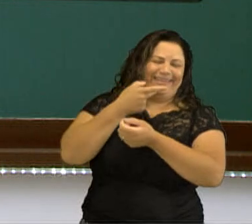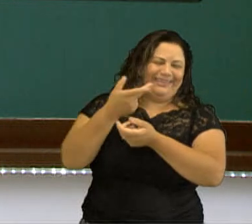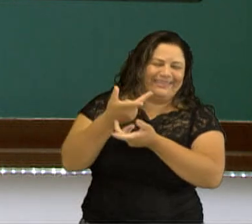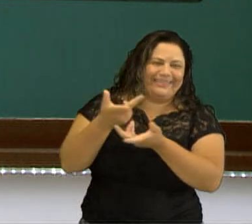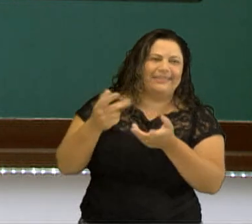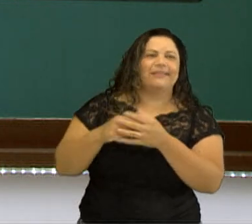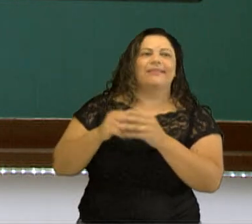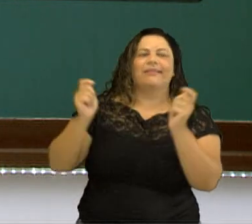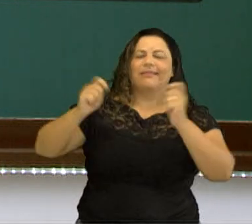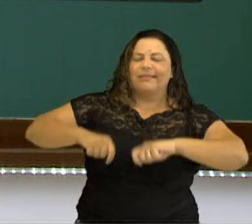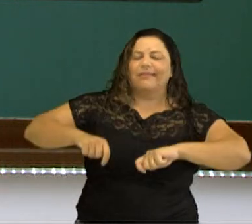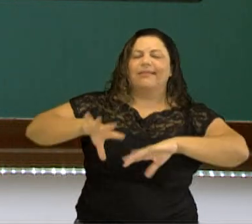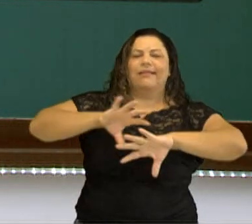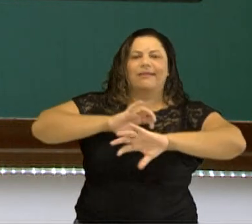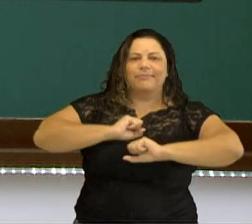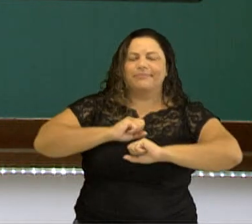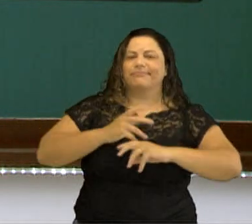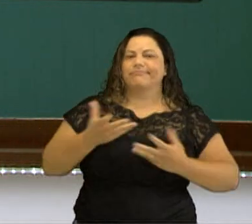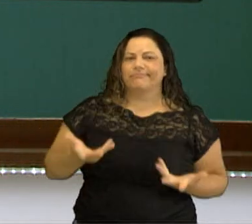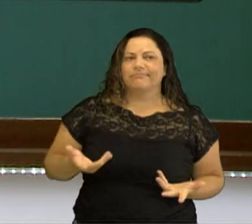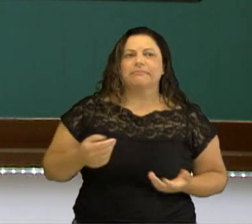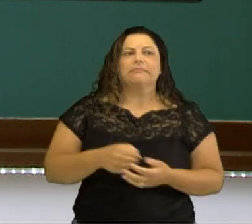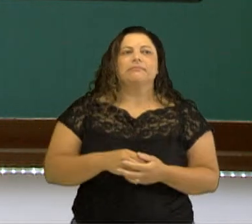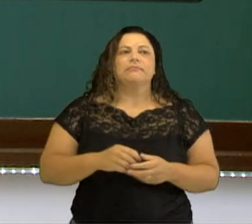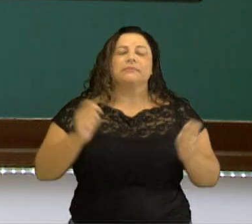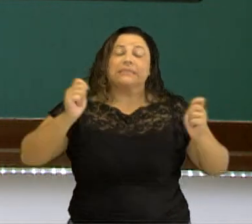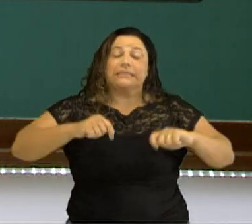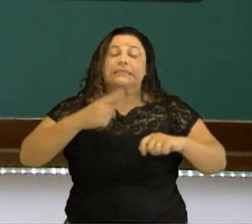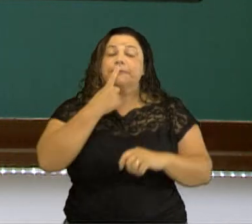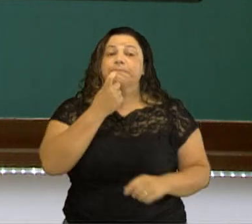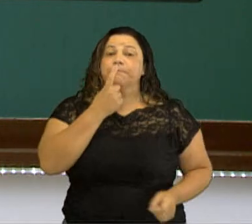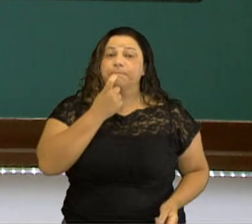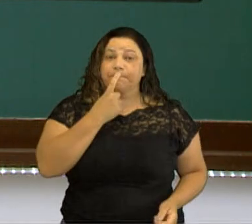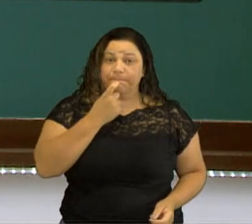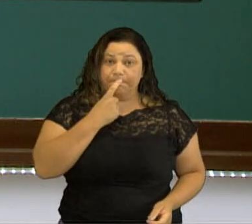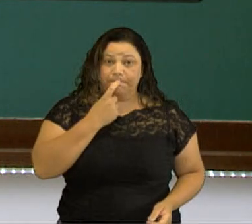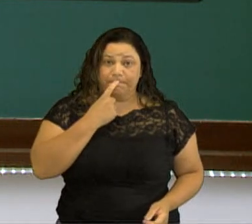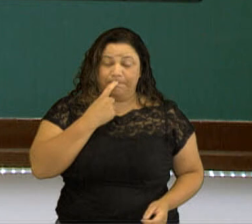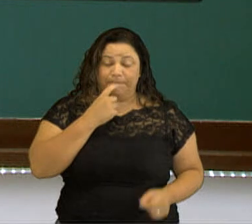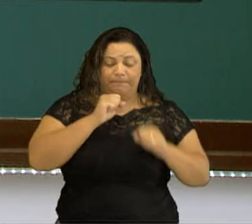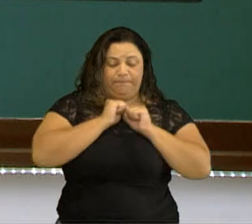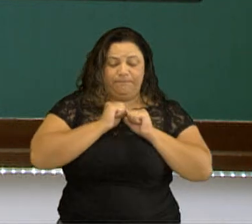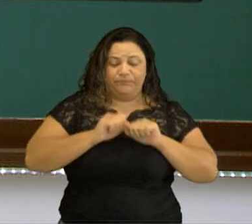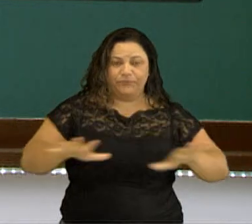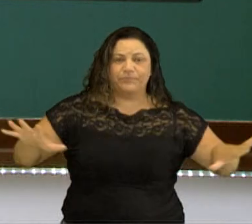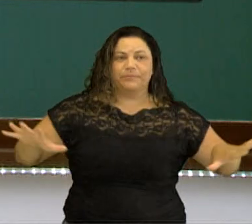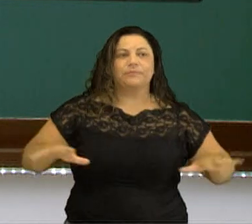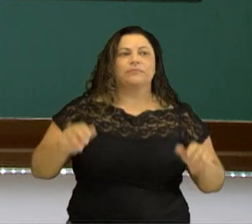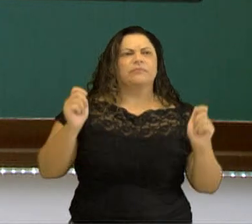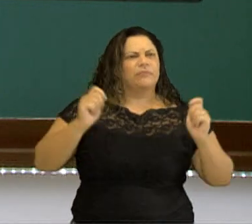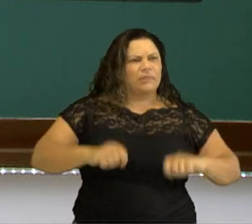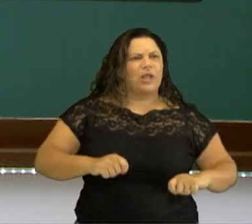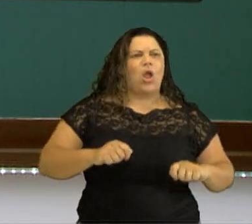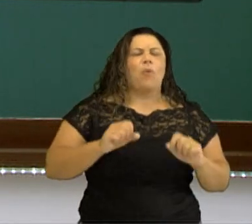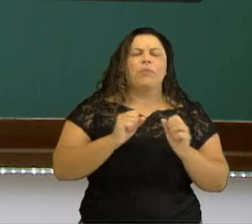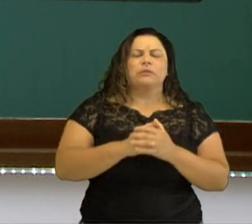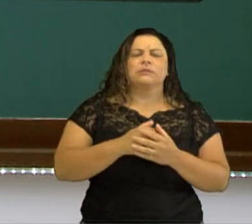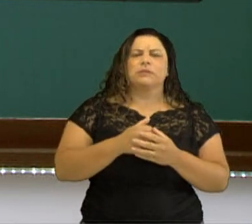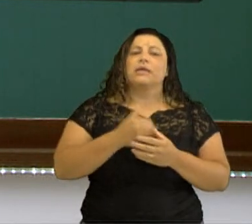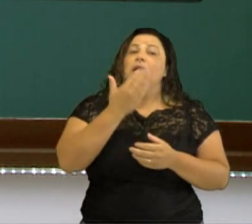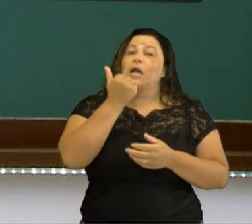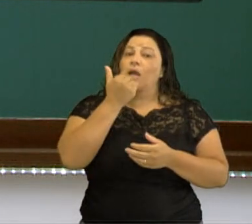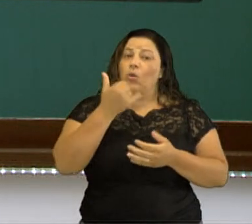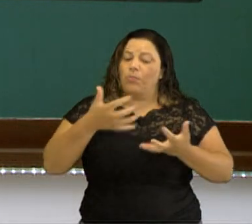de transmissão da doença? A gente vai estar sempre representando em vermelho essas formas de transmissão. Pode ser o contato com alimentos